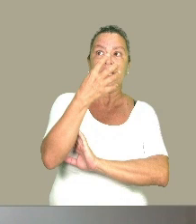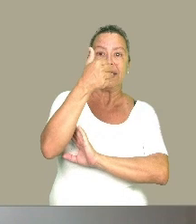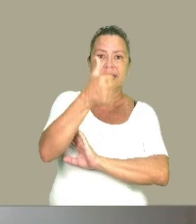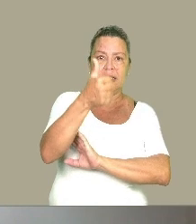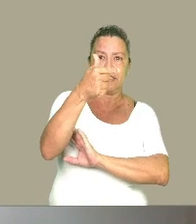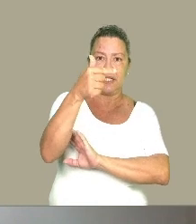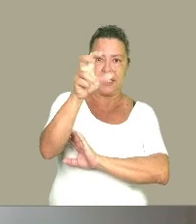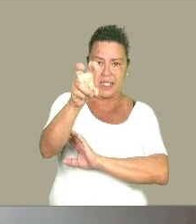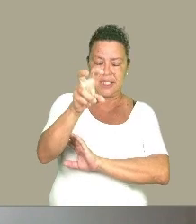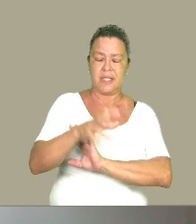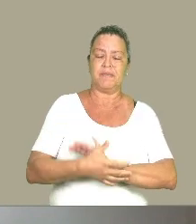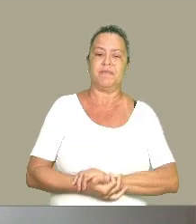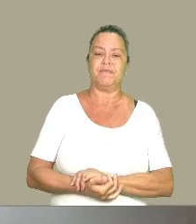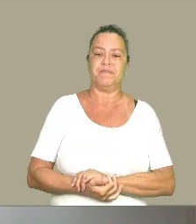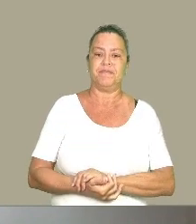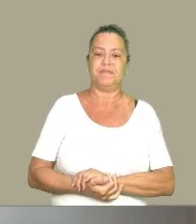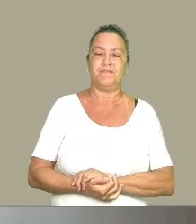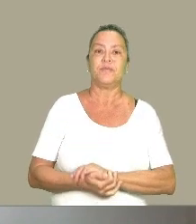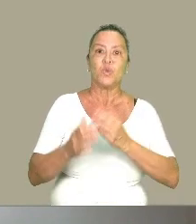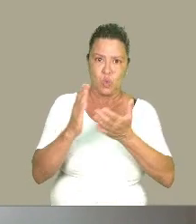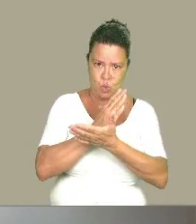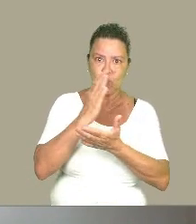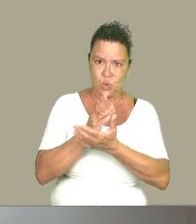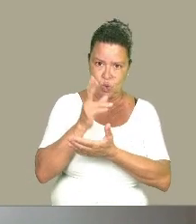175, também do Consolador.